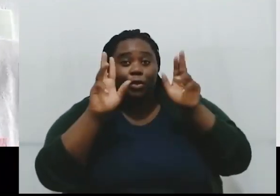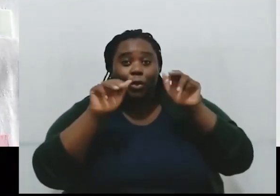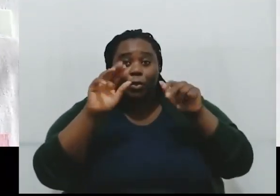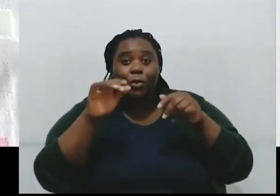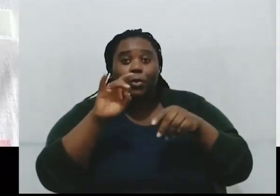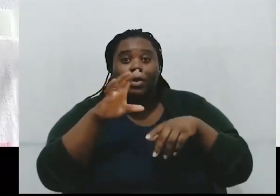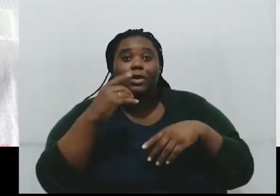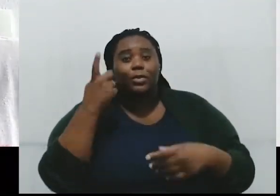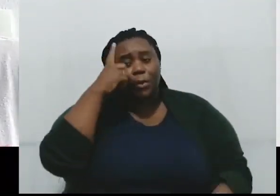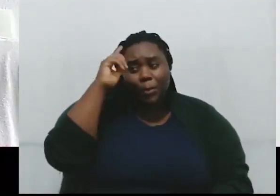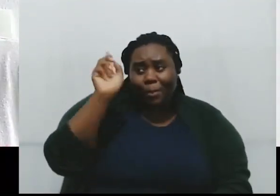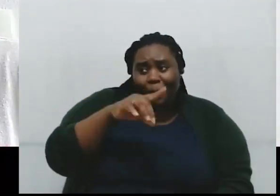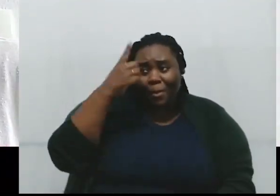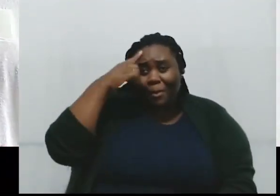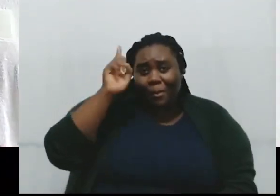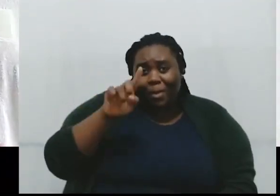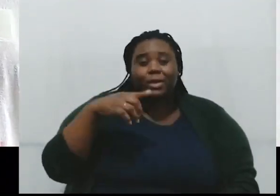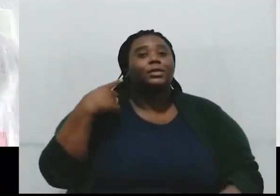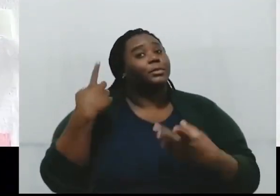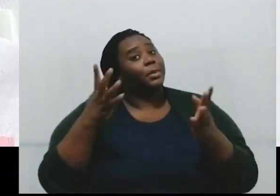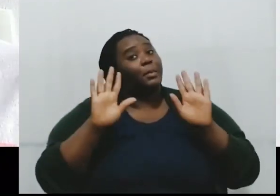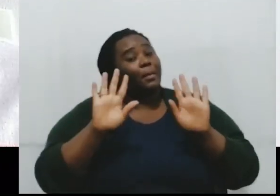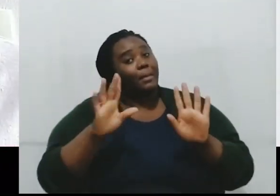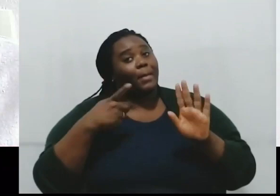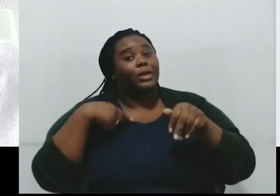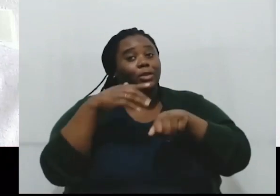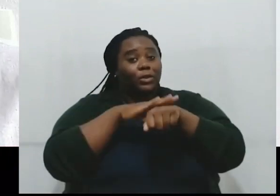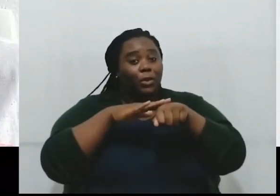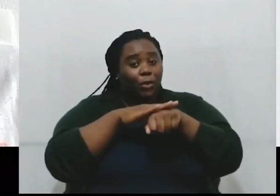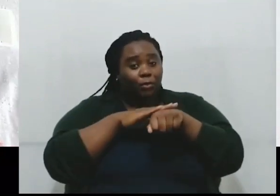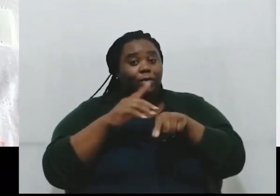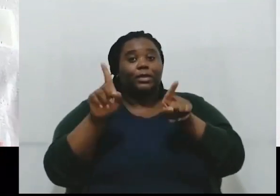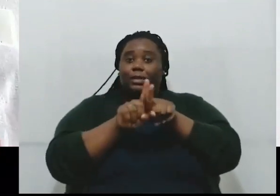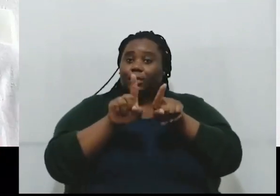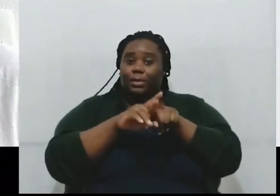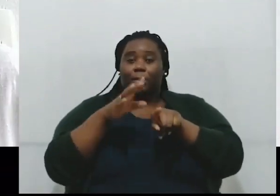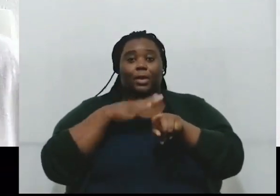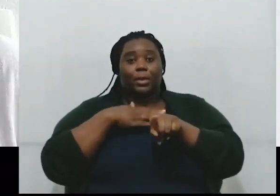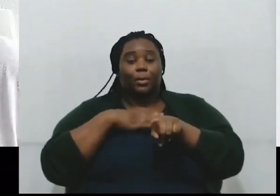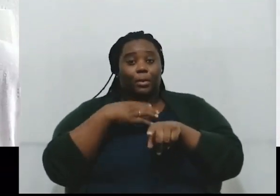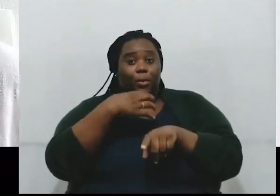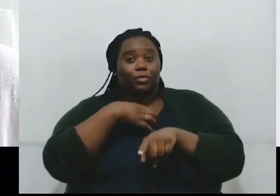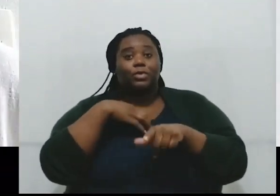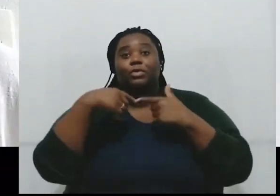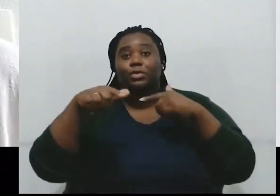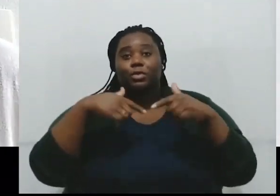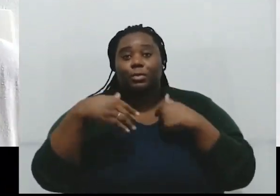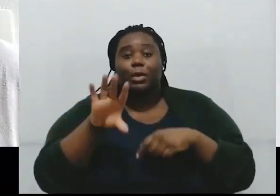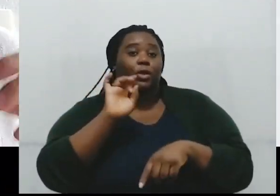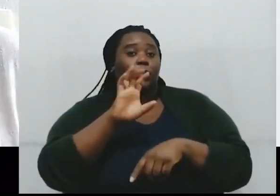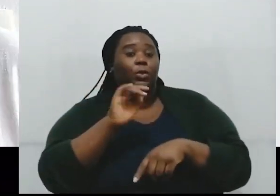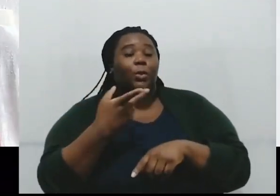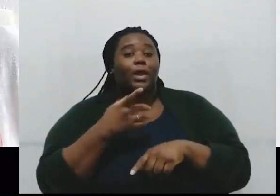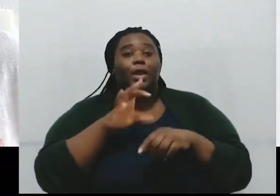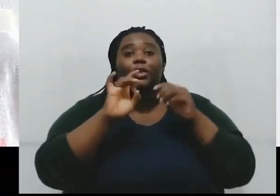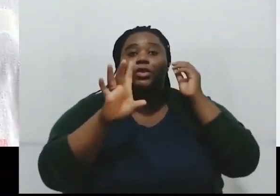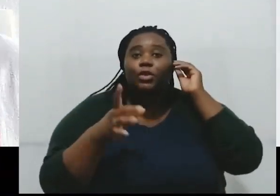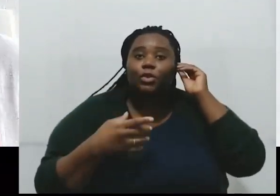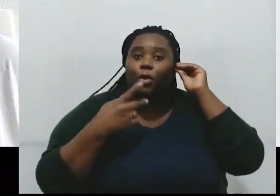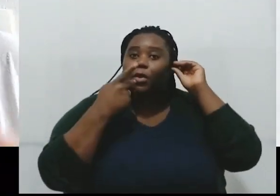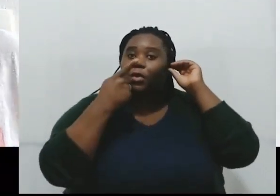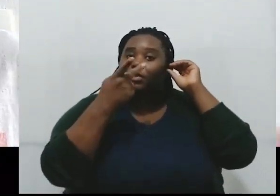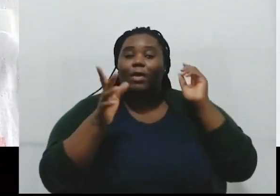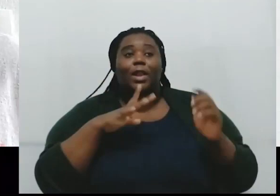pelo menos os diretores com os quais eu conversei, e o meu método de trabalho, ele não funciona só como